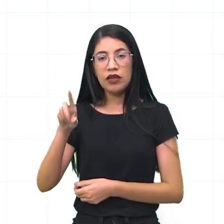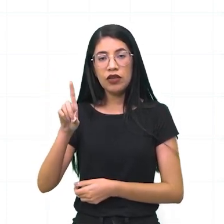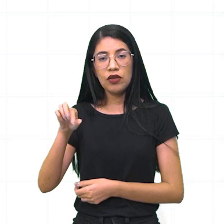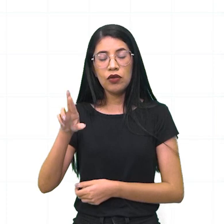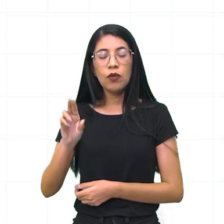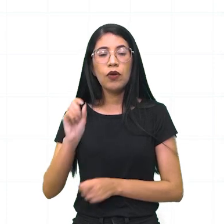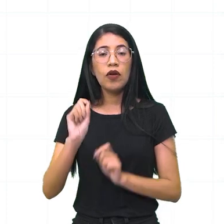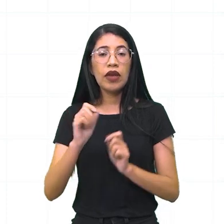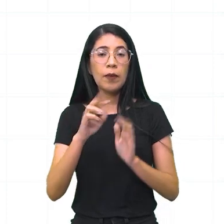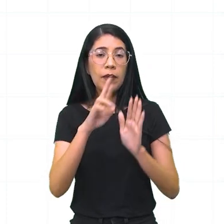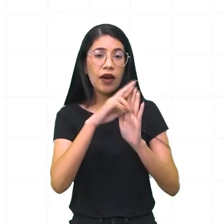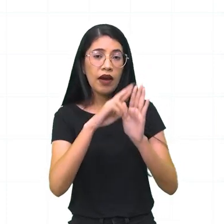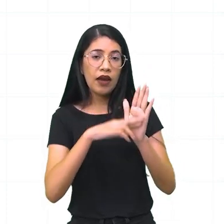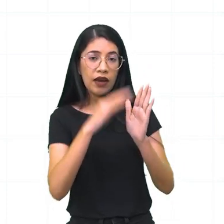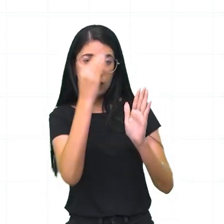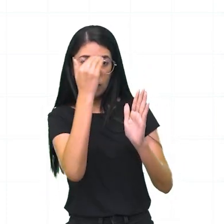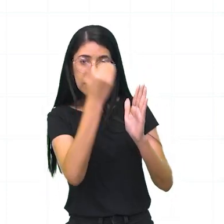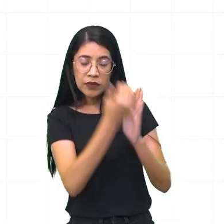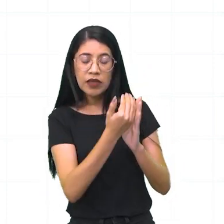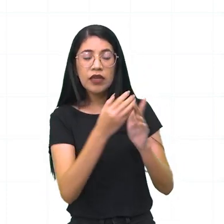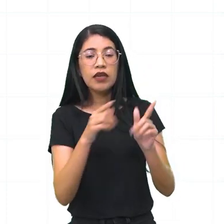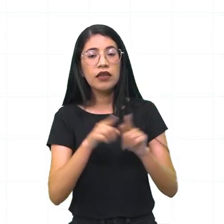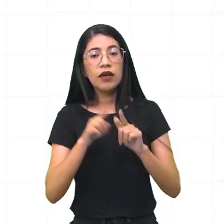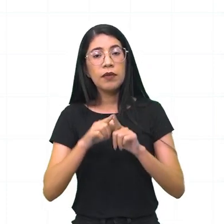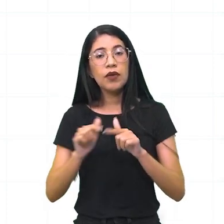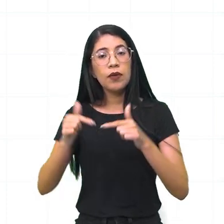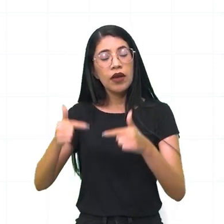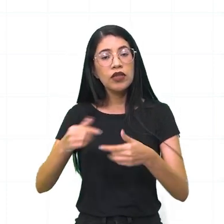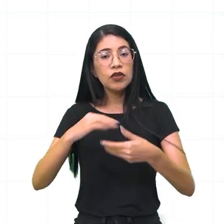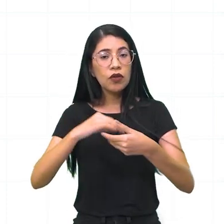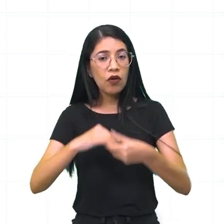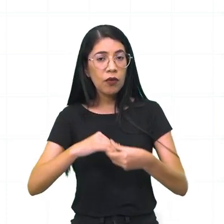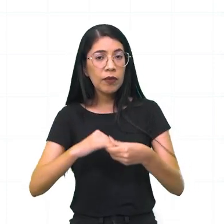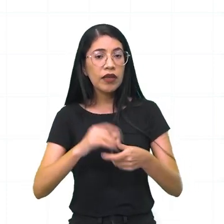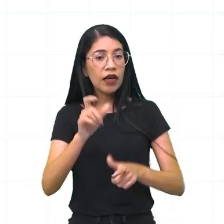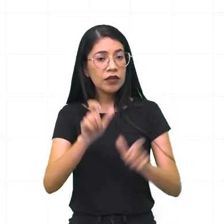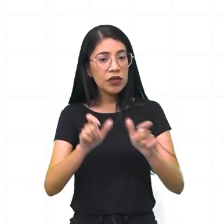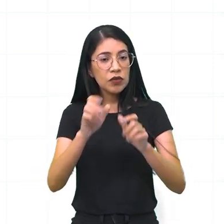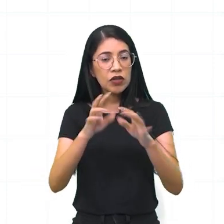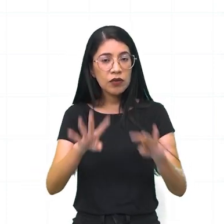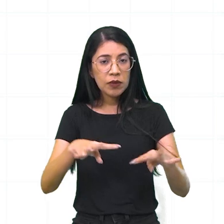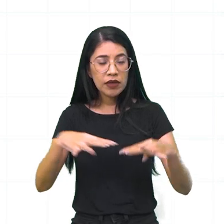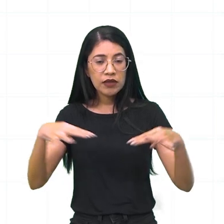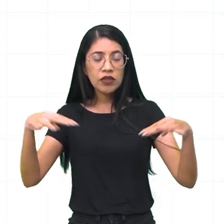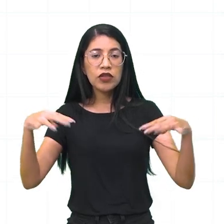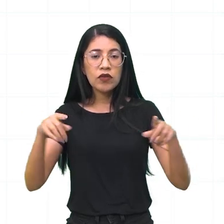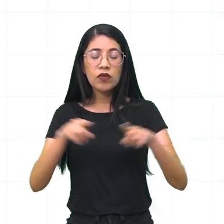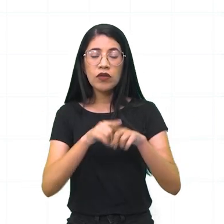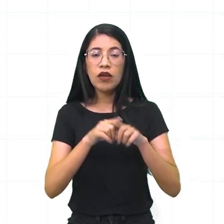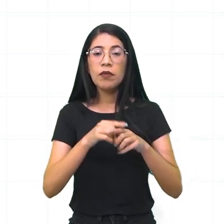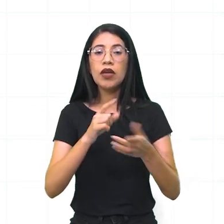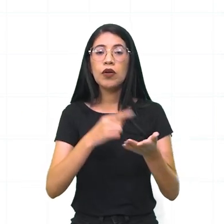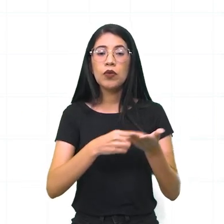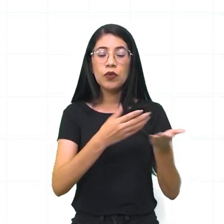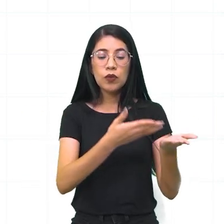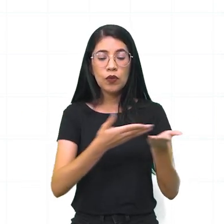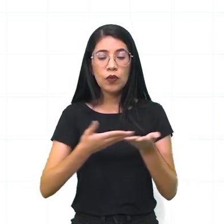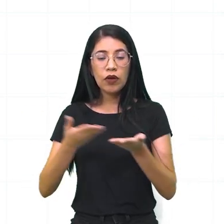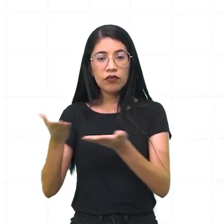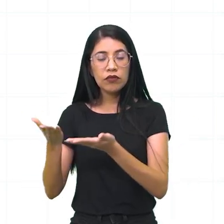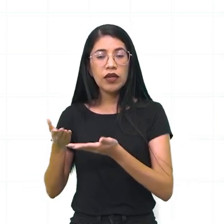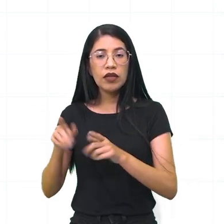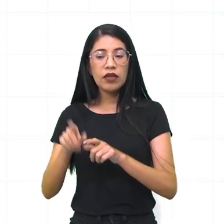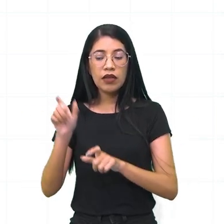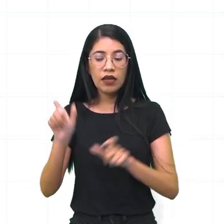as regras, mas ele tem essa função aí de cumprimentar o público, né, apresentar o tema, os convidados e encerrar